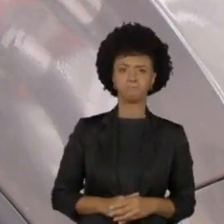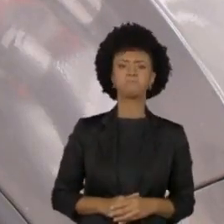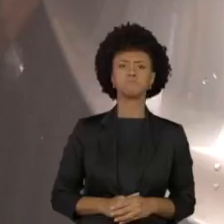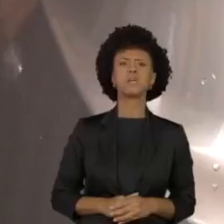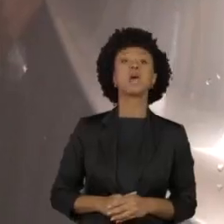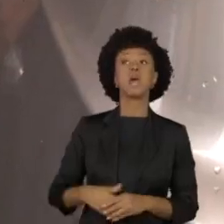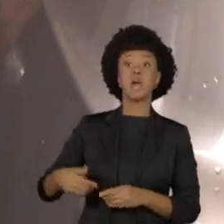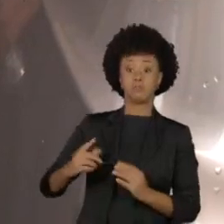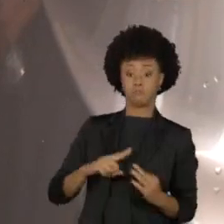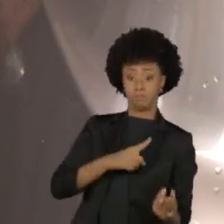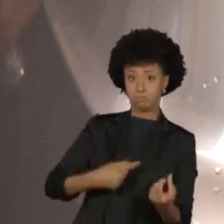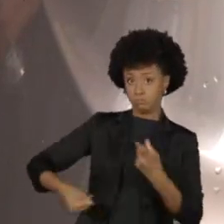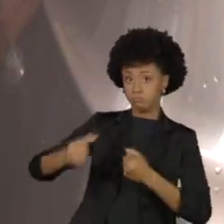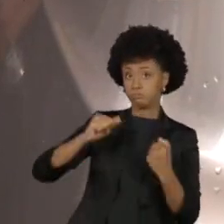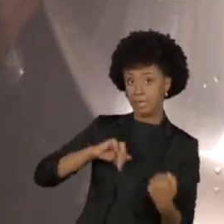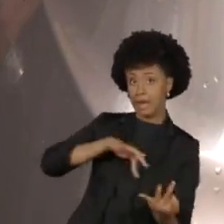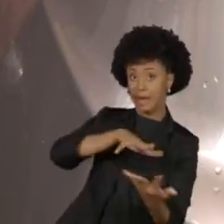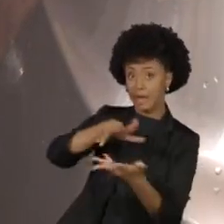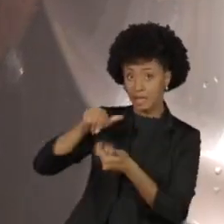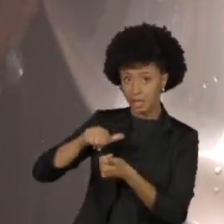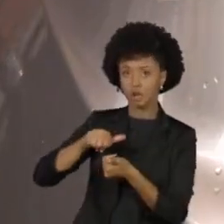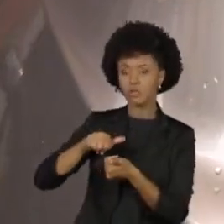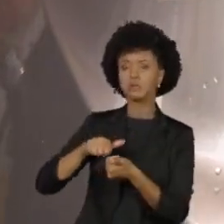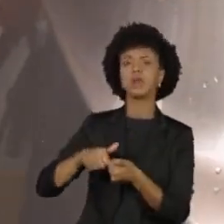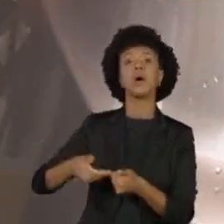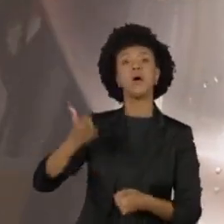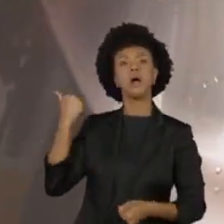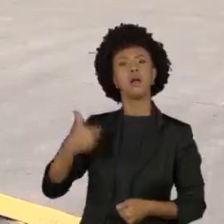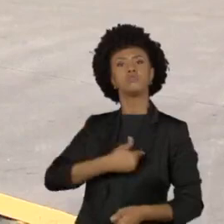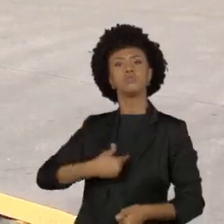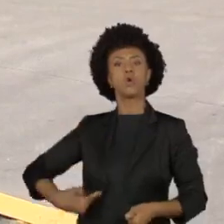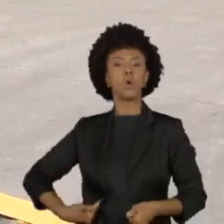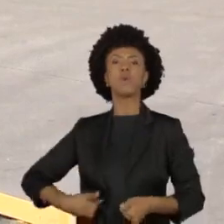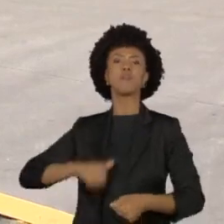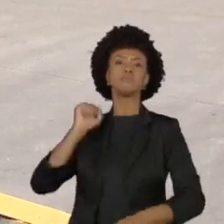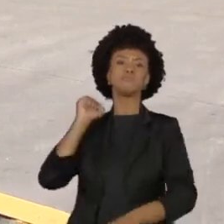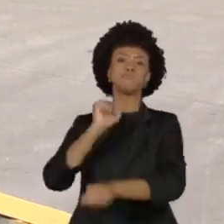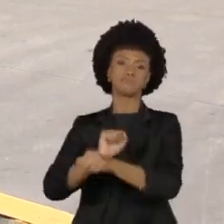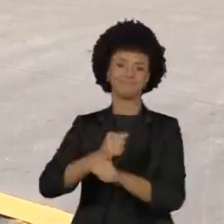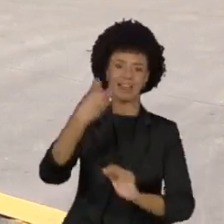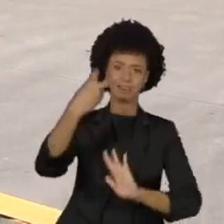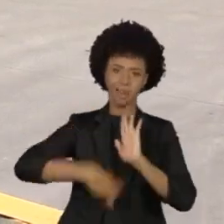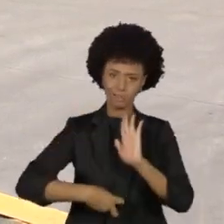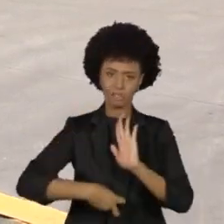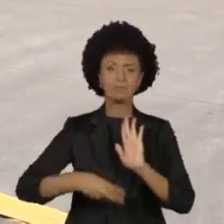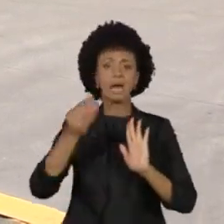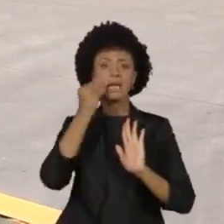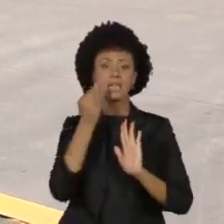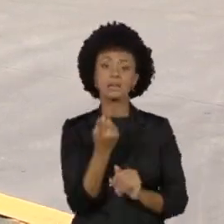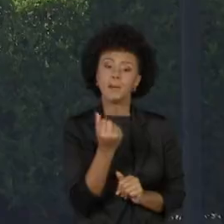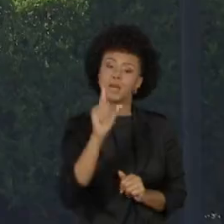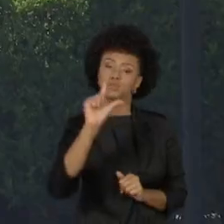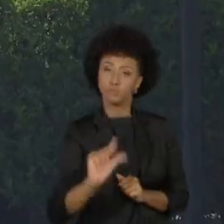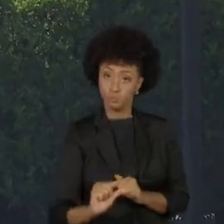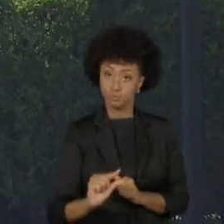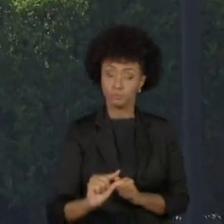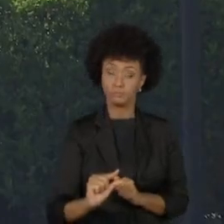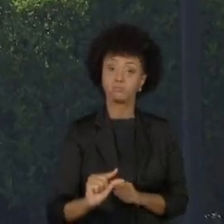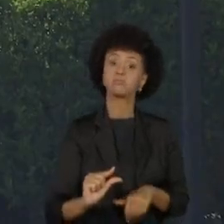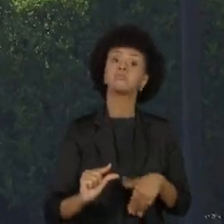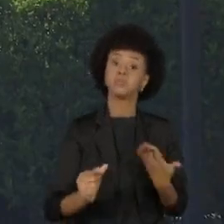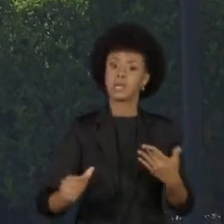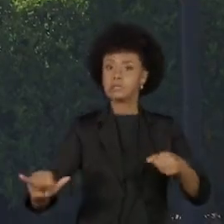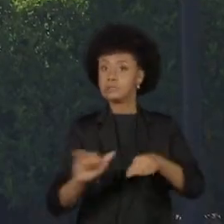internacional o governo tinha suspendido a cobrança de tributos federais no ano passado para reduzir os preços a medida